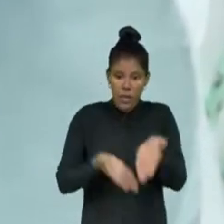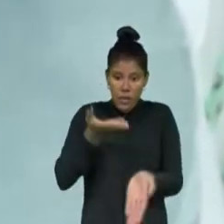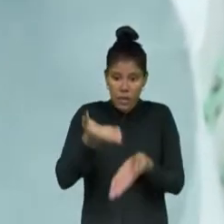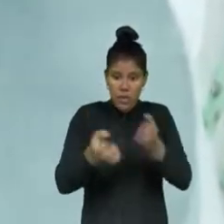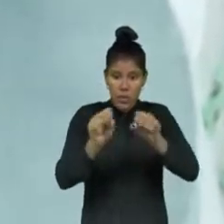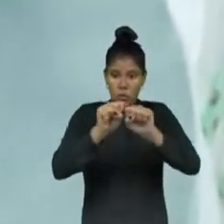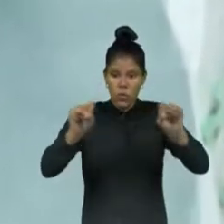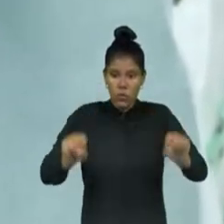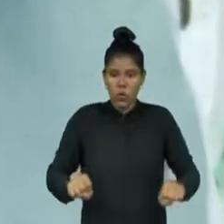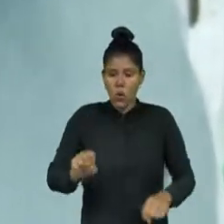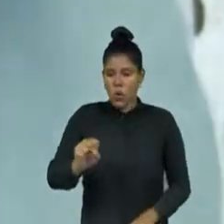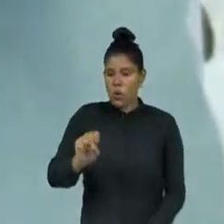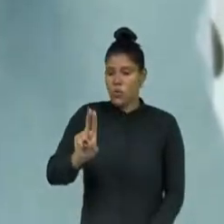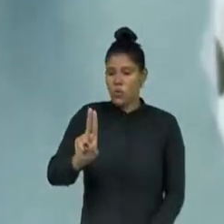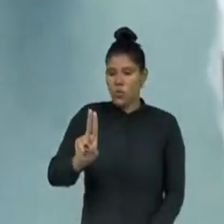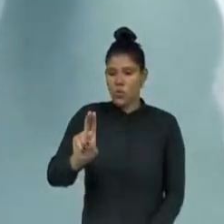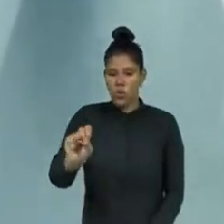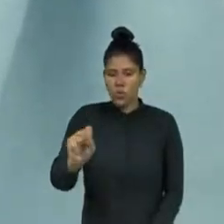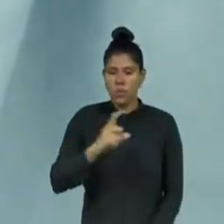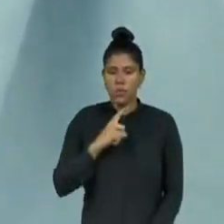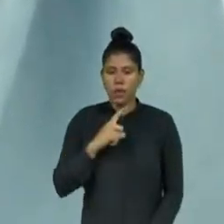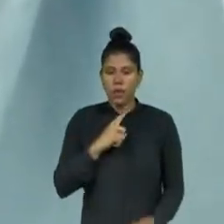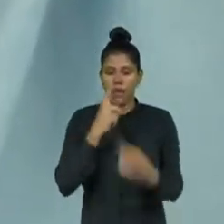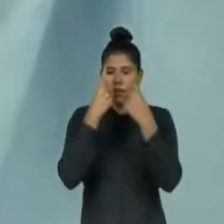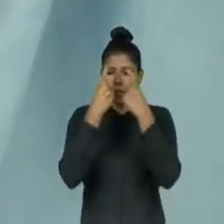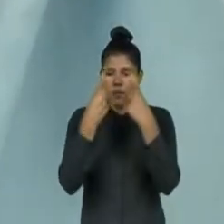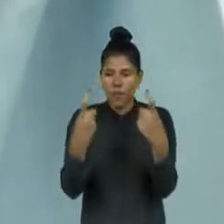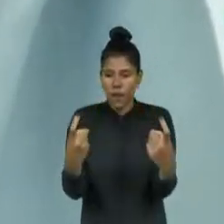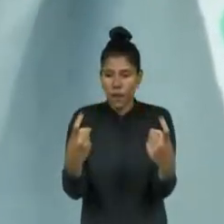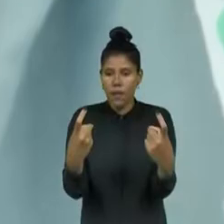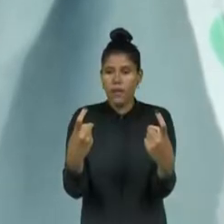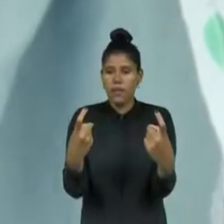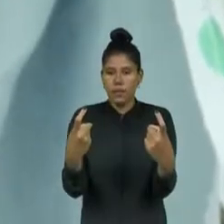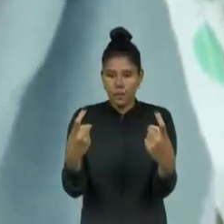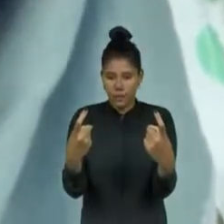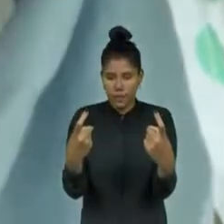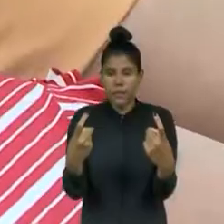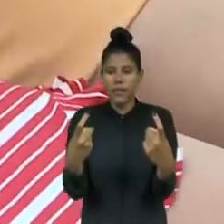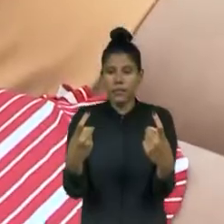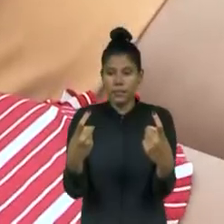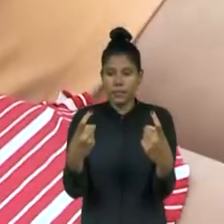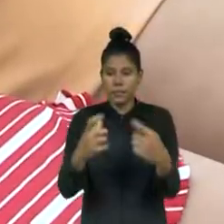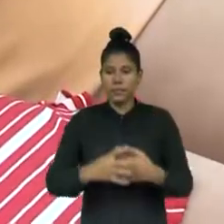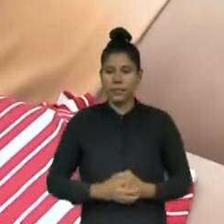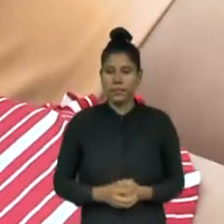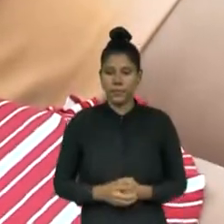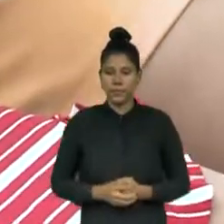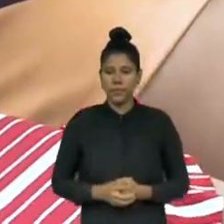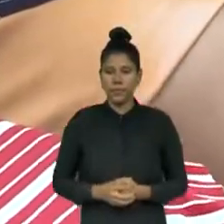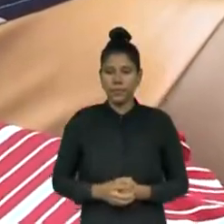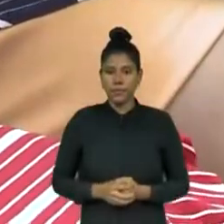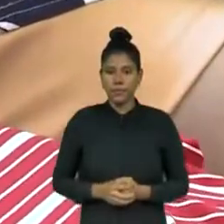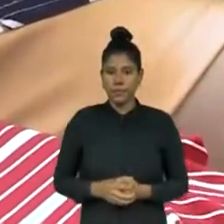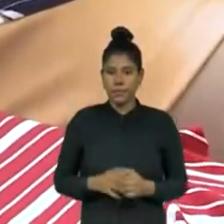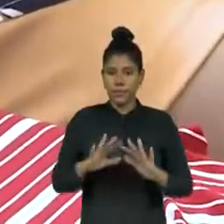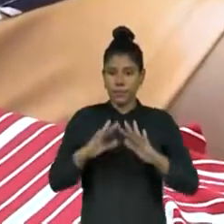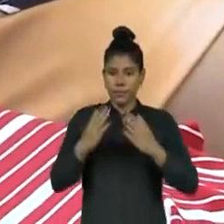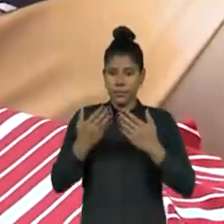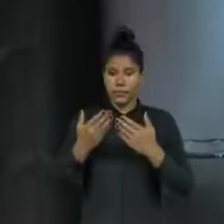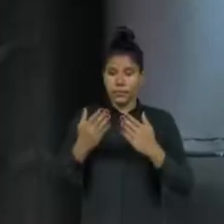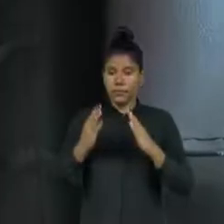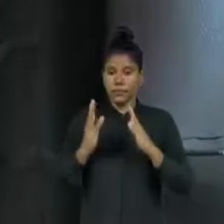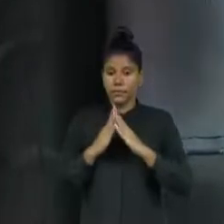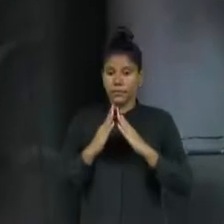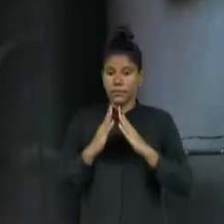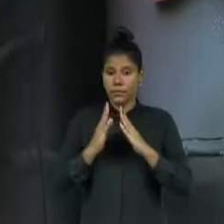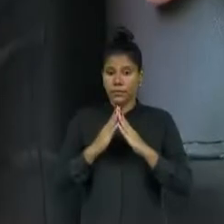Único de Saúde foram vítimas de algum tipo de violência obstétrica. Na rede particular, o índice de